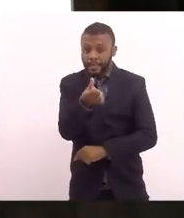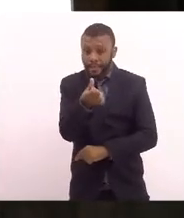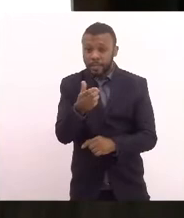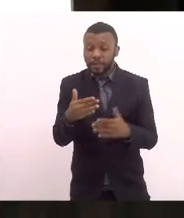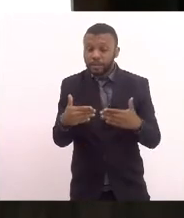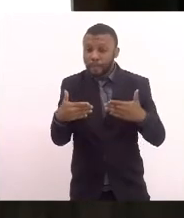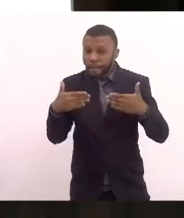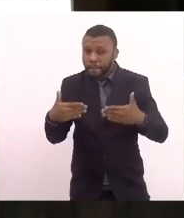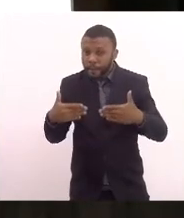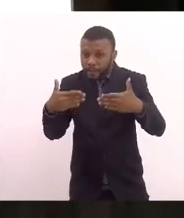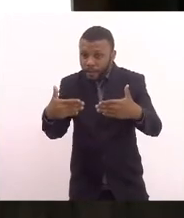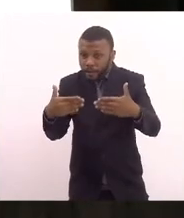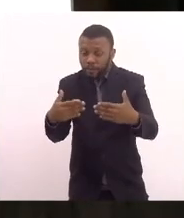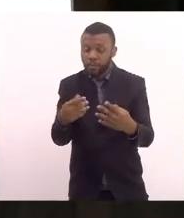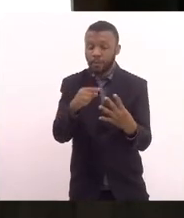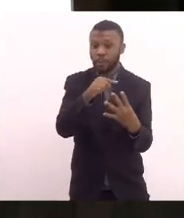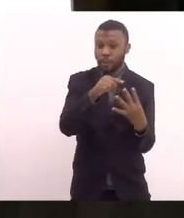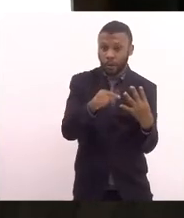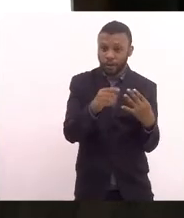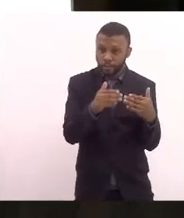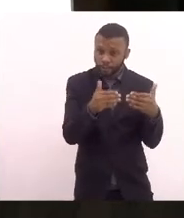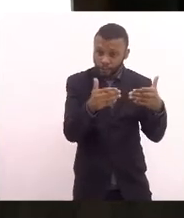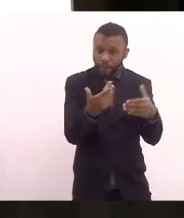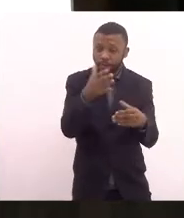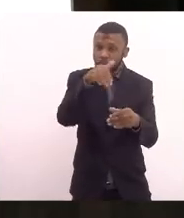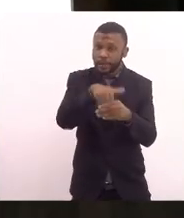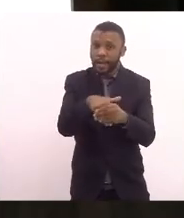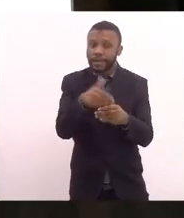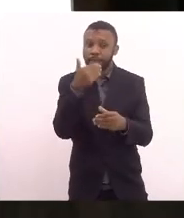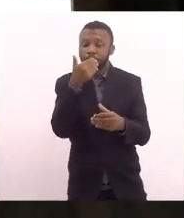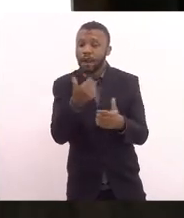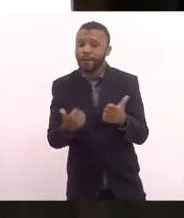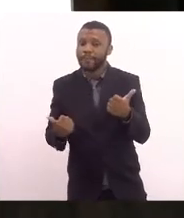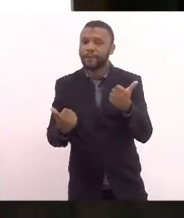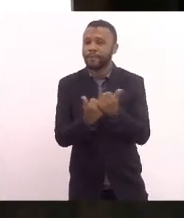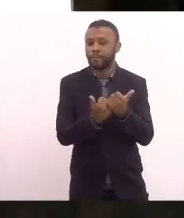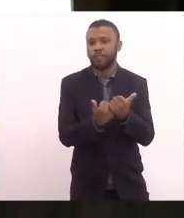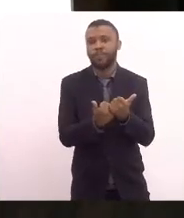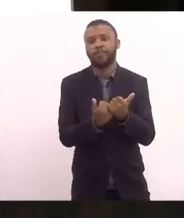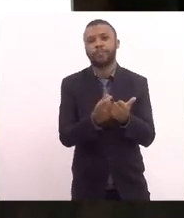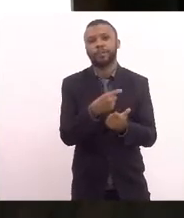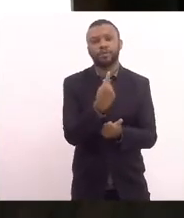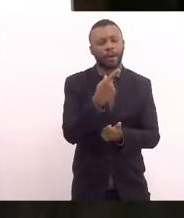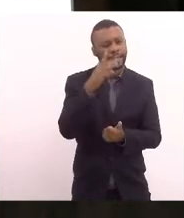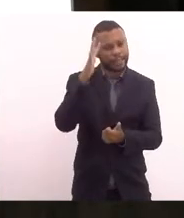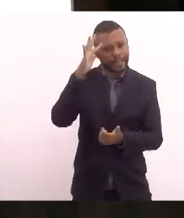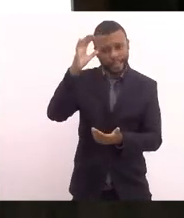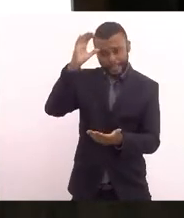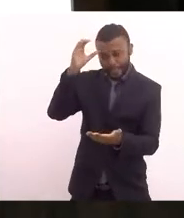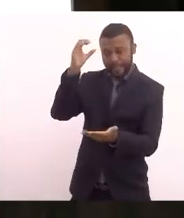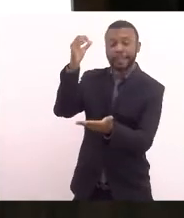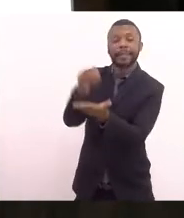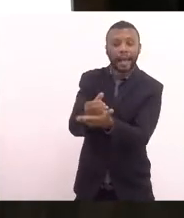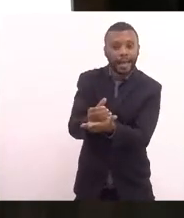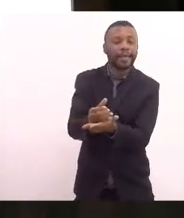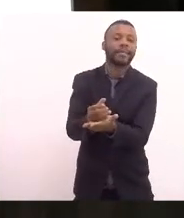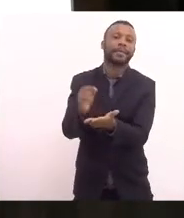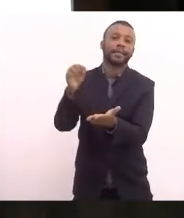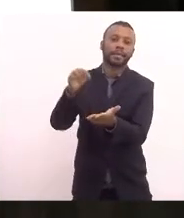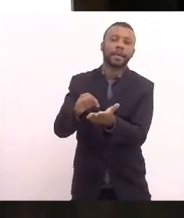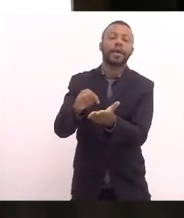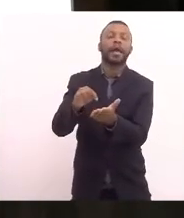6 ministros, 4 ministros, votassem a favor da nossa tese de que o projeto, a lei de